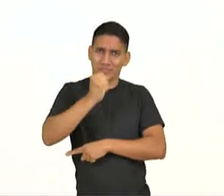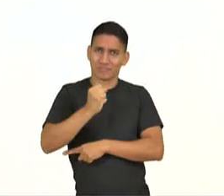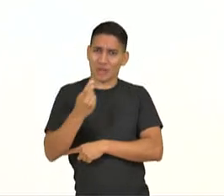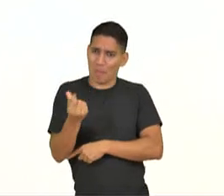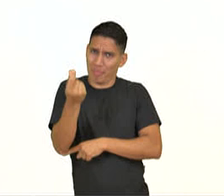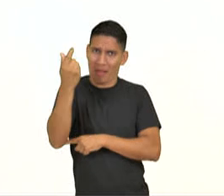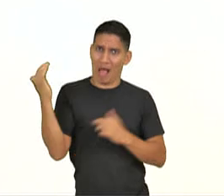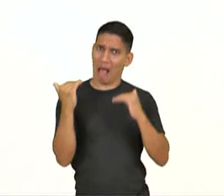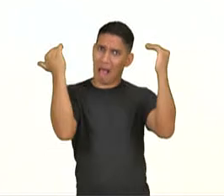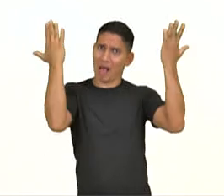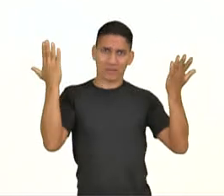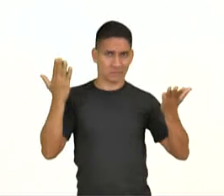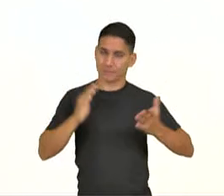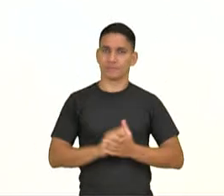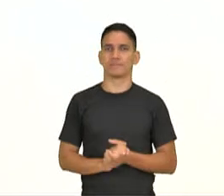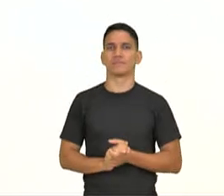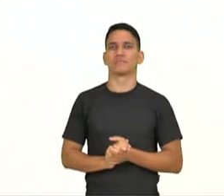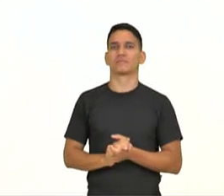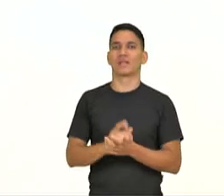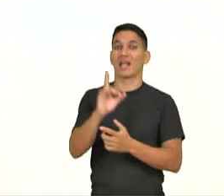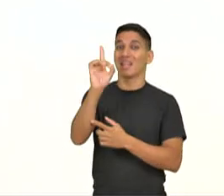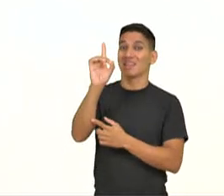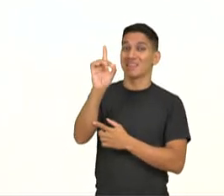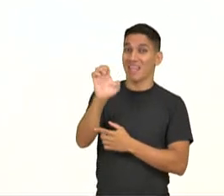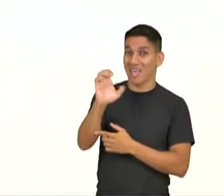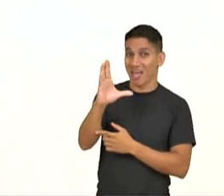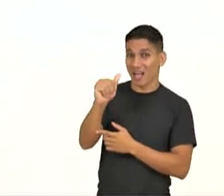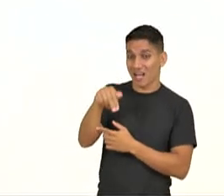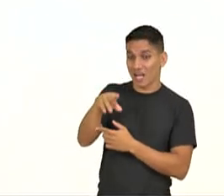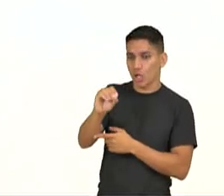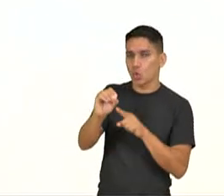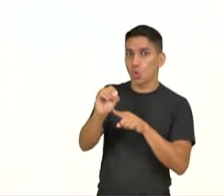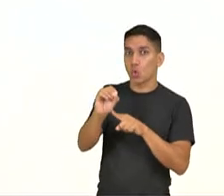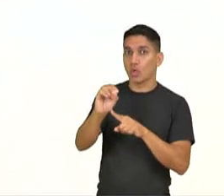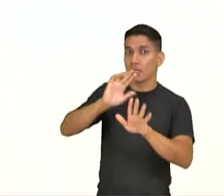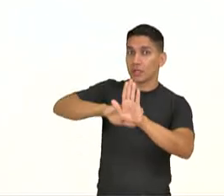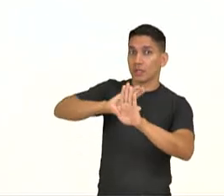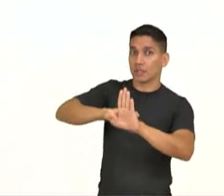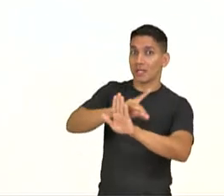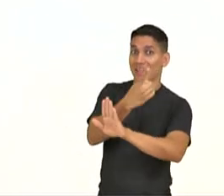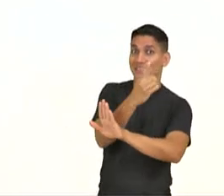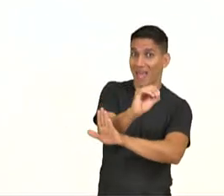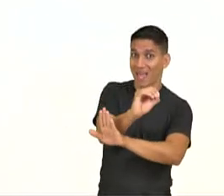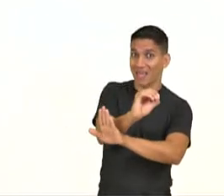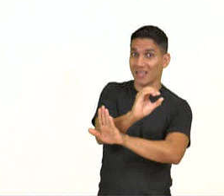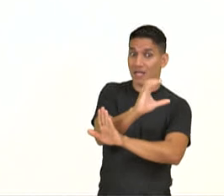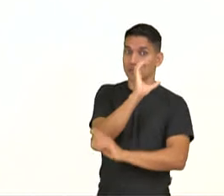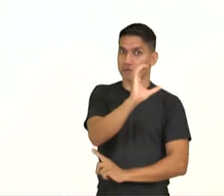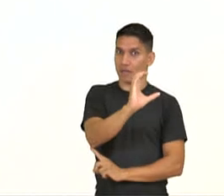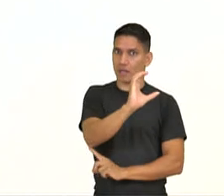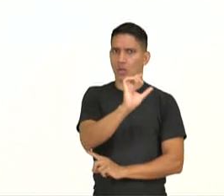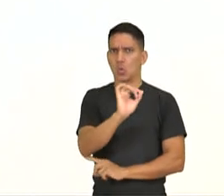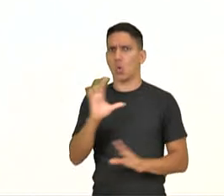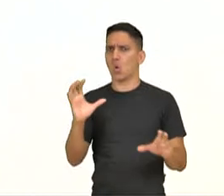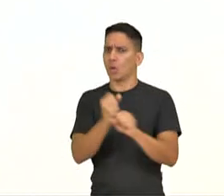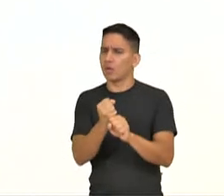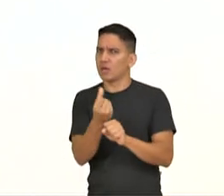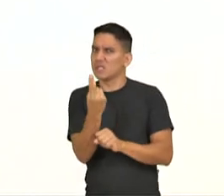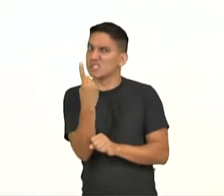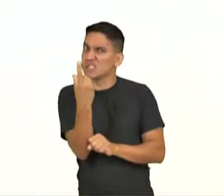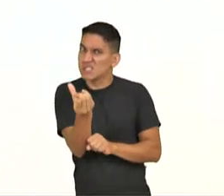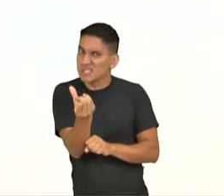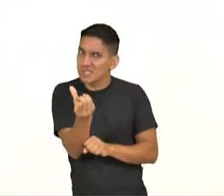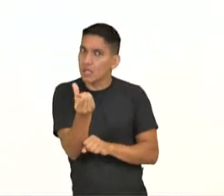de petróleo, decano, 10 carbonos, sai abaixo do óleo diesel, 16 carbonos?